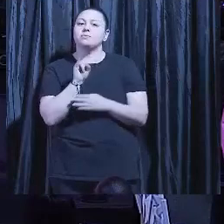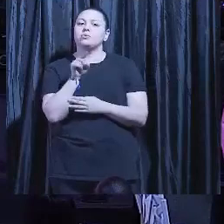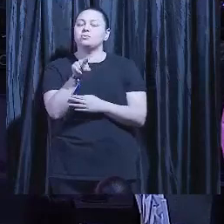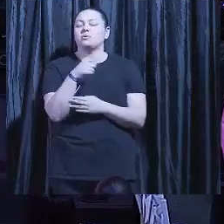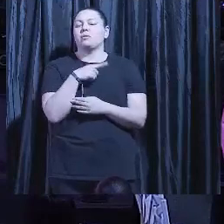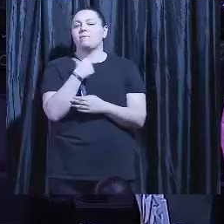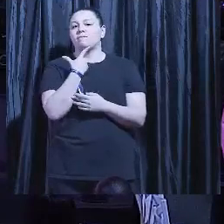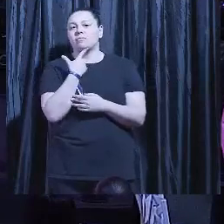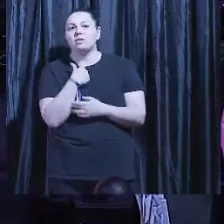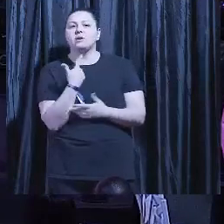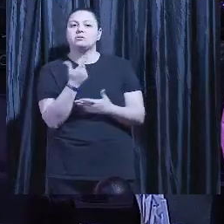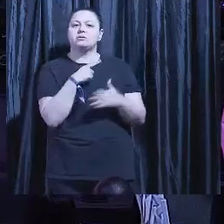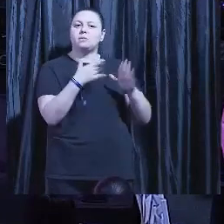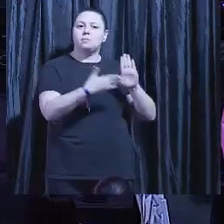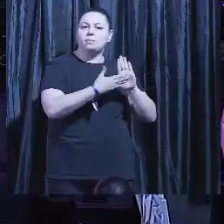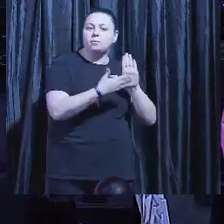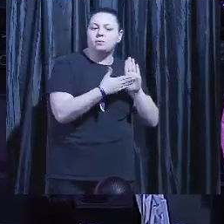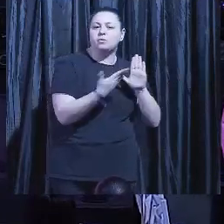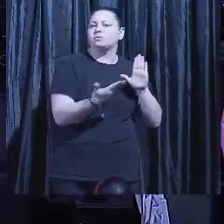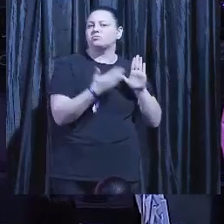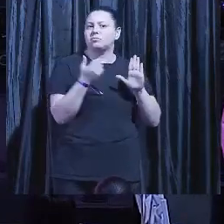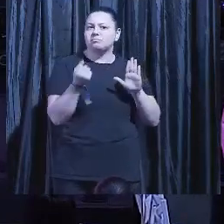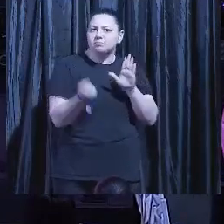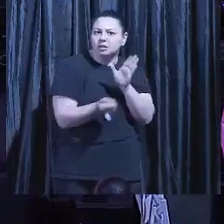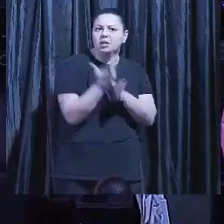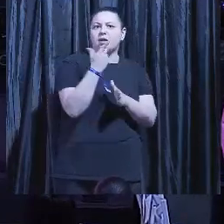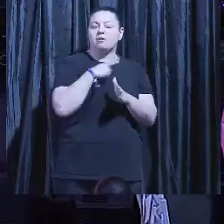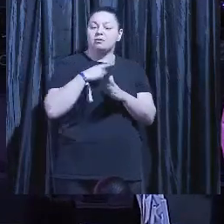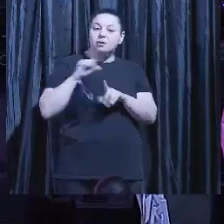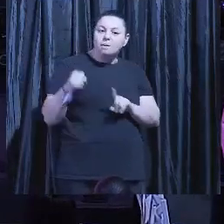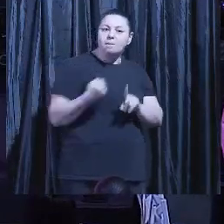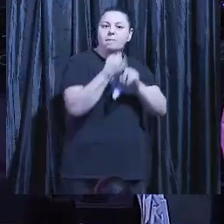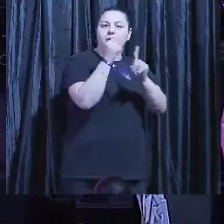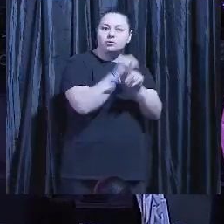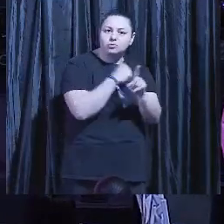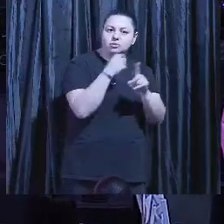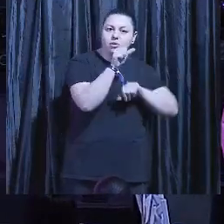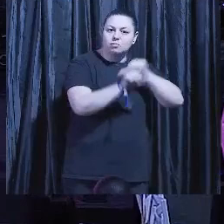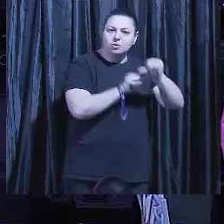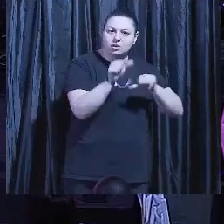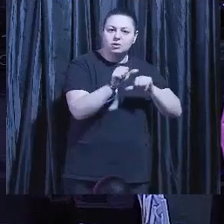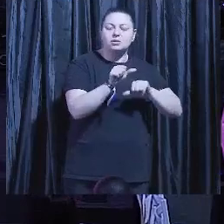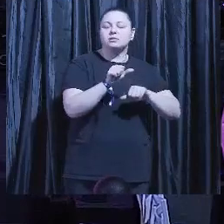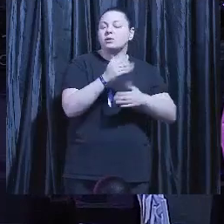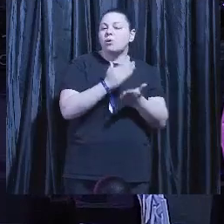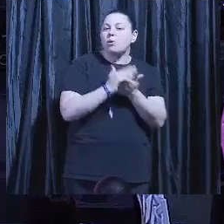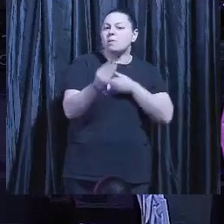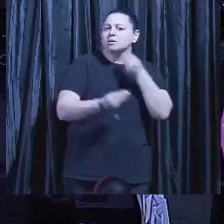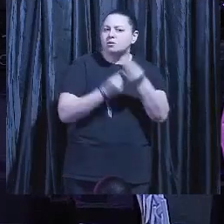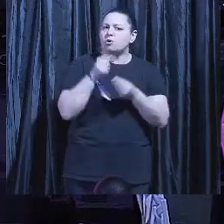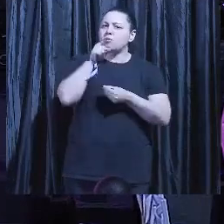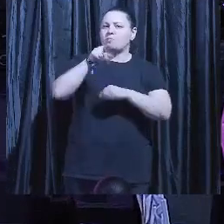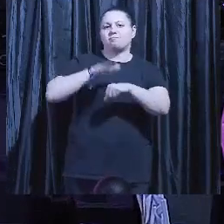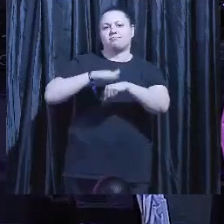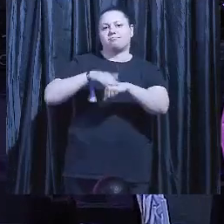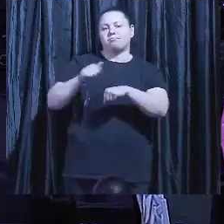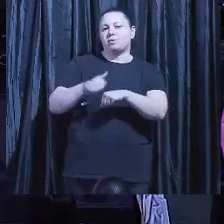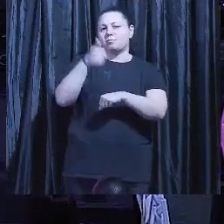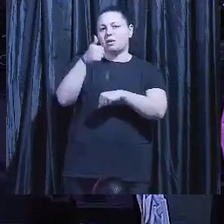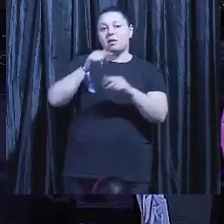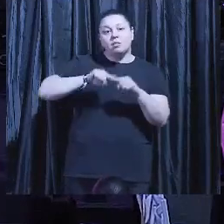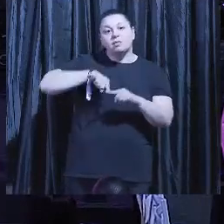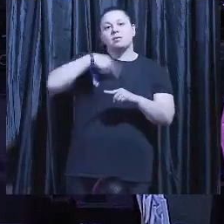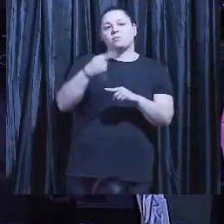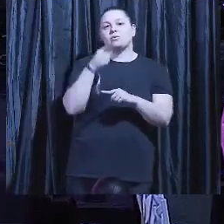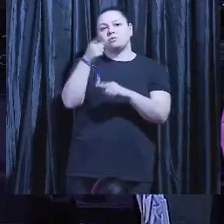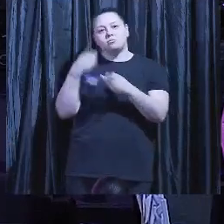intencionalidade, um propósito de causar impacto social, comece com você primeiro, E aí depois você se conecta com o outro, e aí